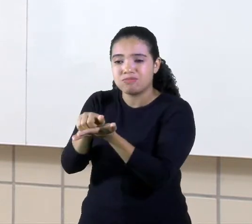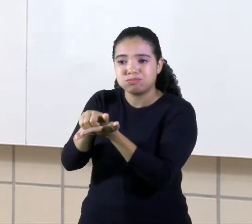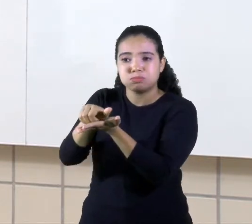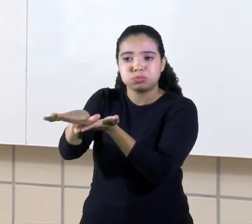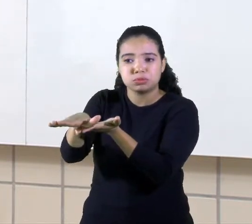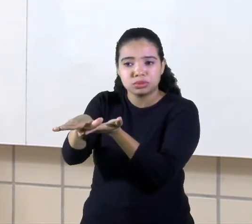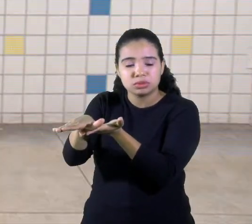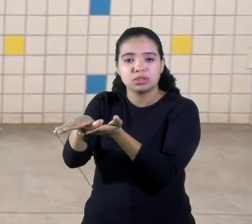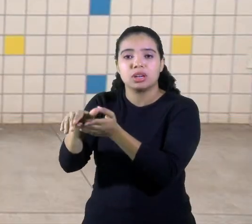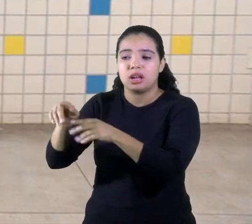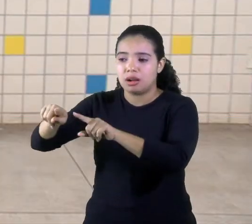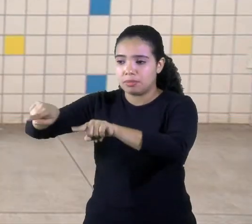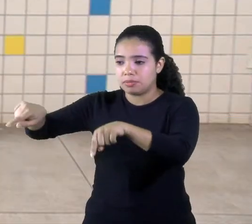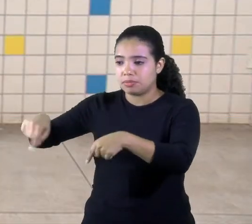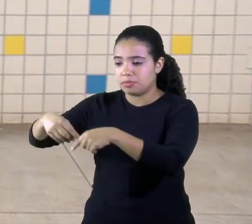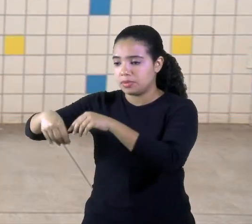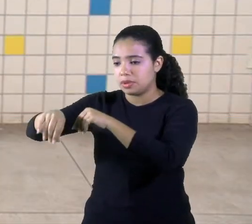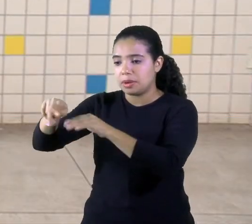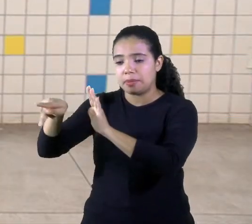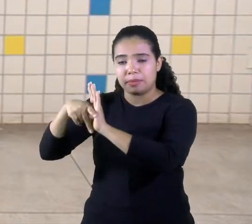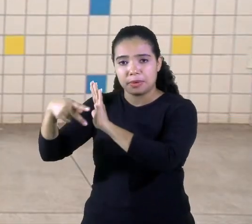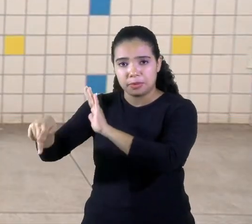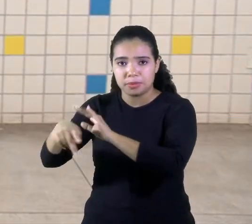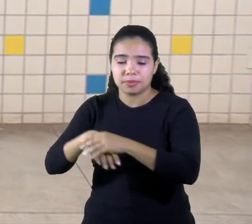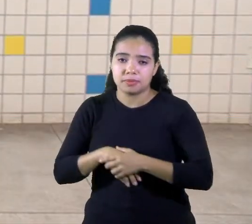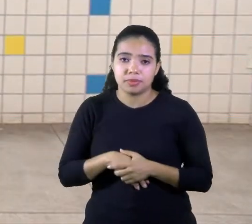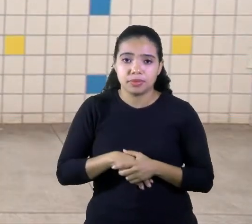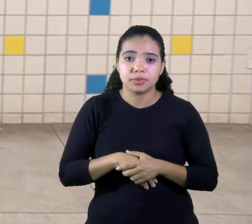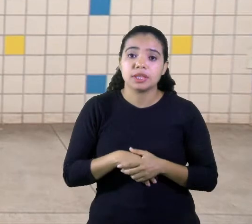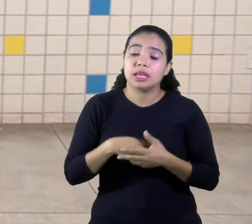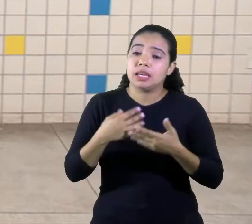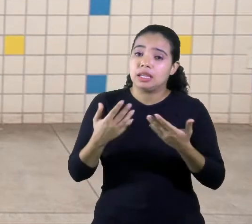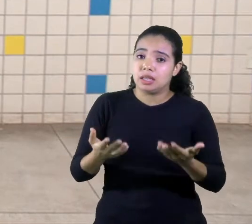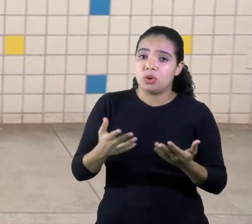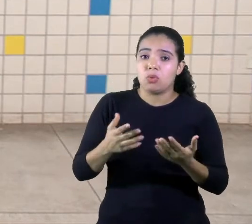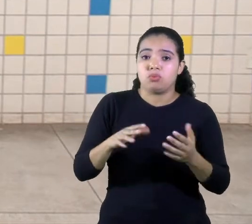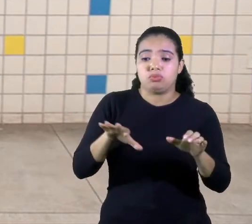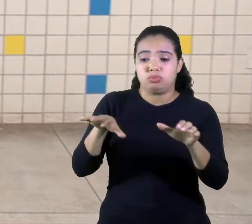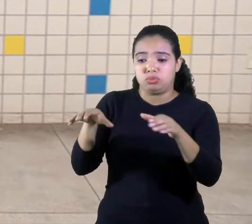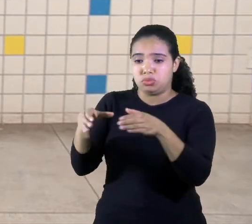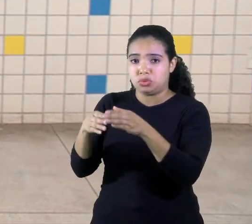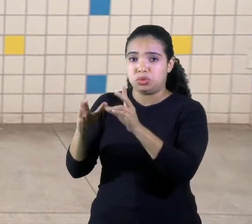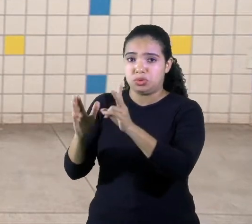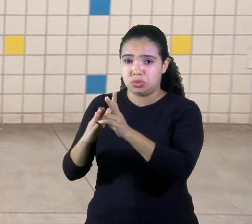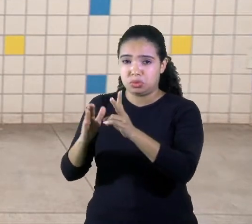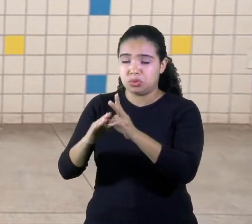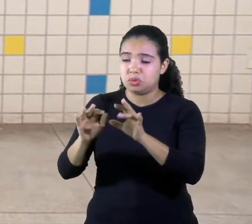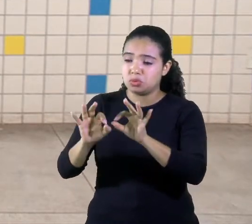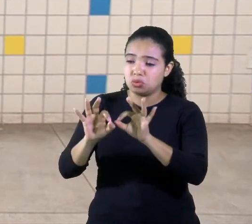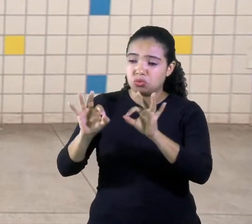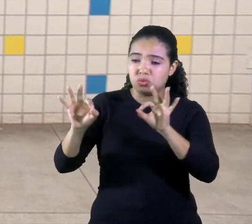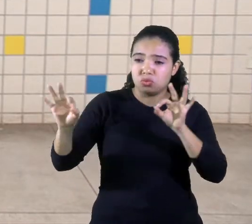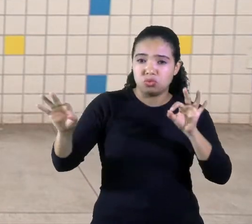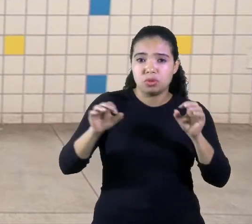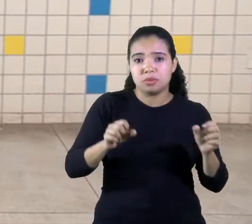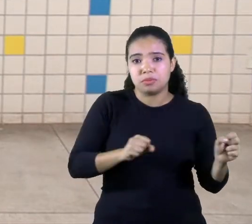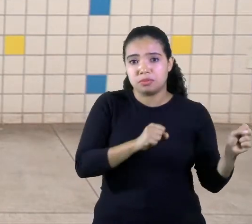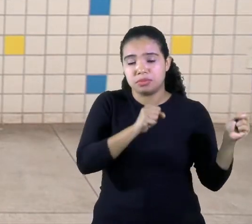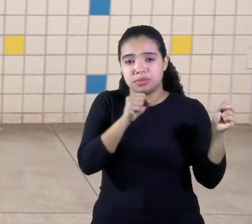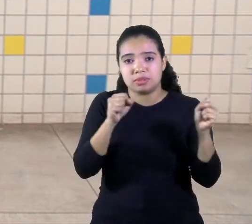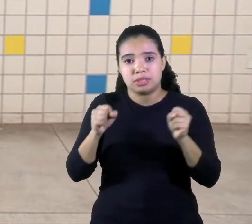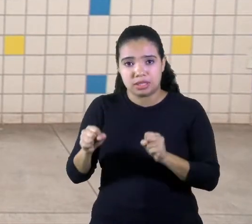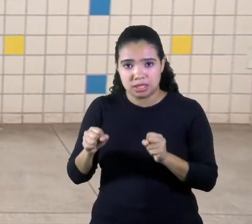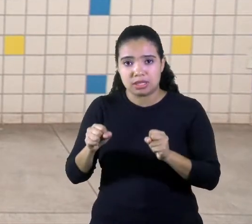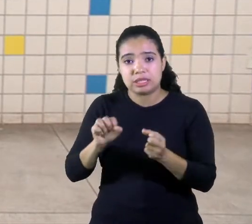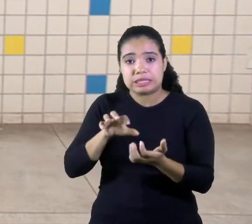suas terras. Aquelas tribos, aquelas nações indígenas que estavam mais distantes do poder central,